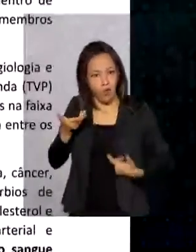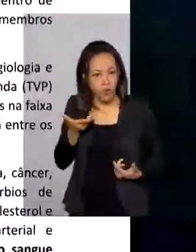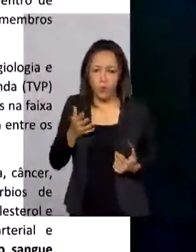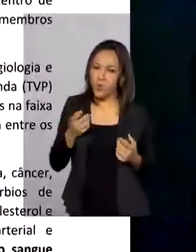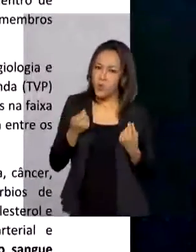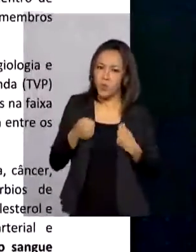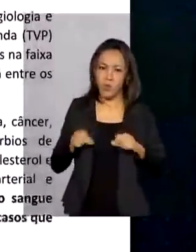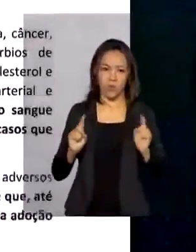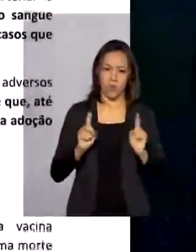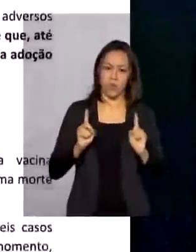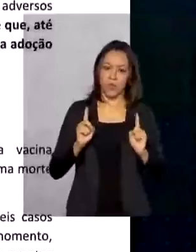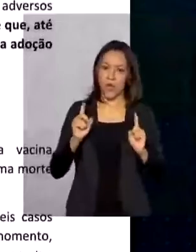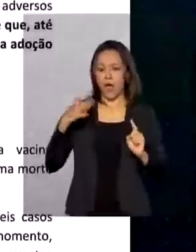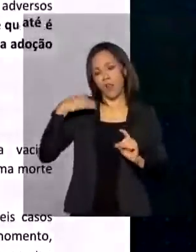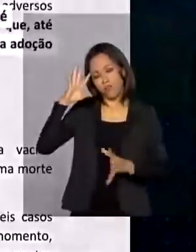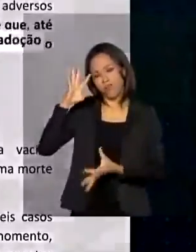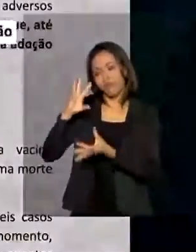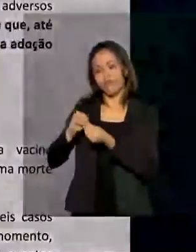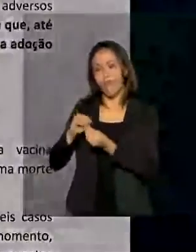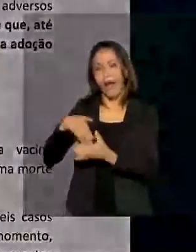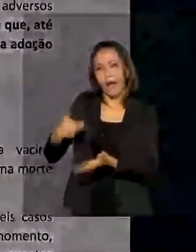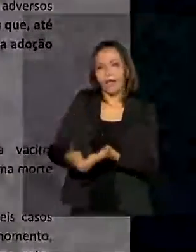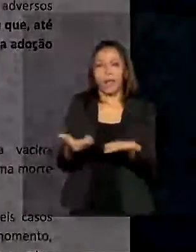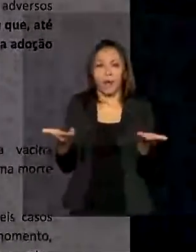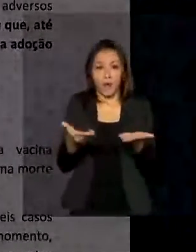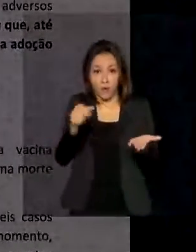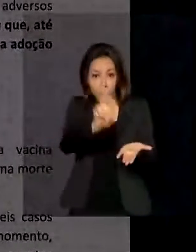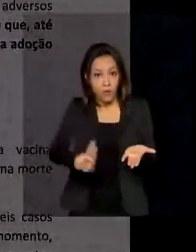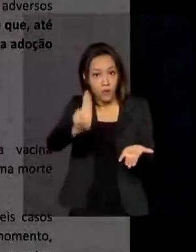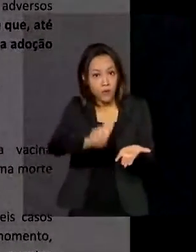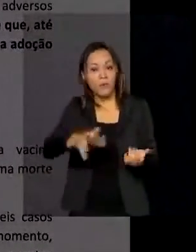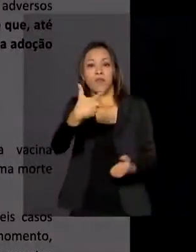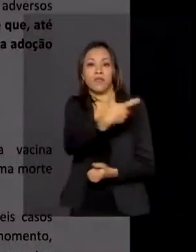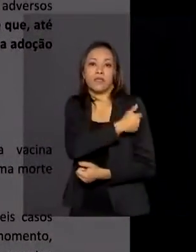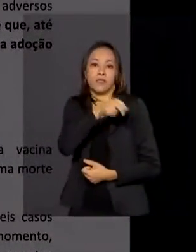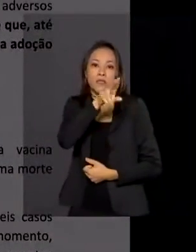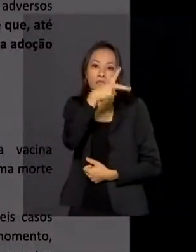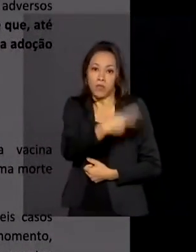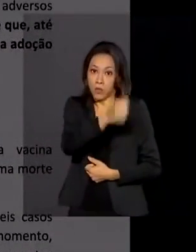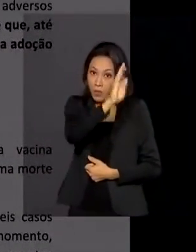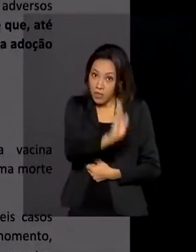Anvisa conclui que, até o momento, o uso das vacinas aplicadas no Brasil